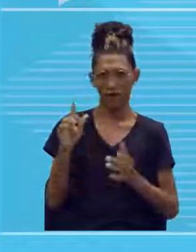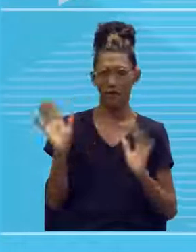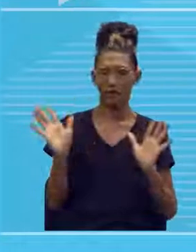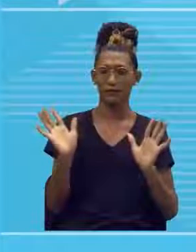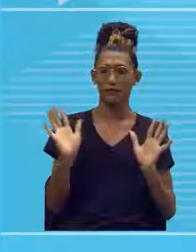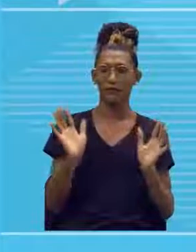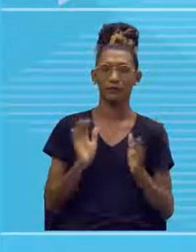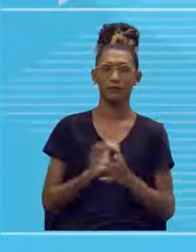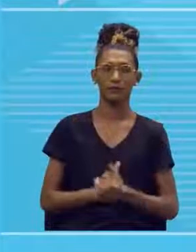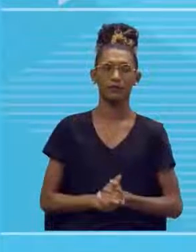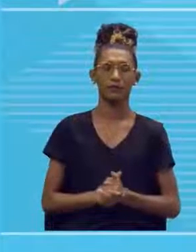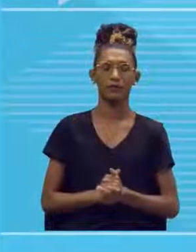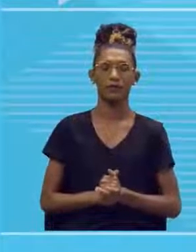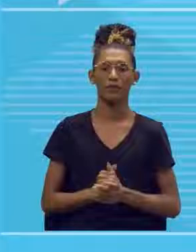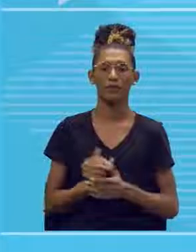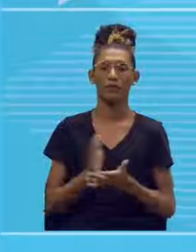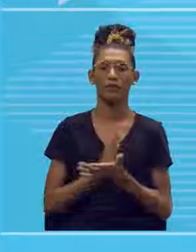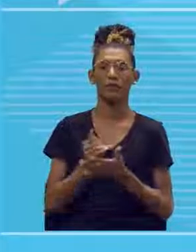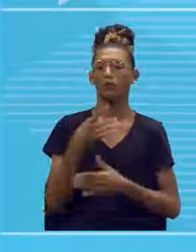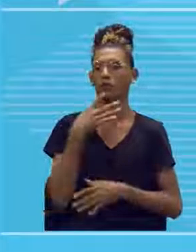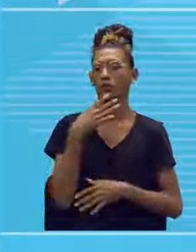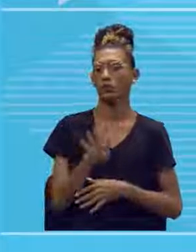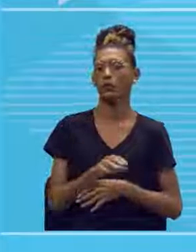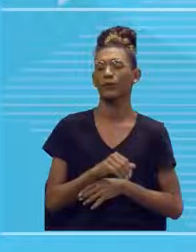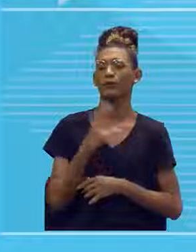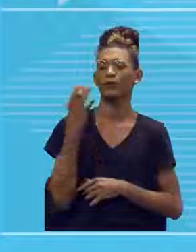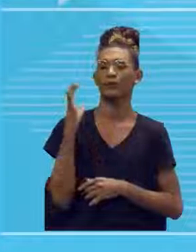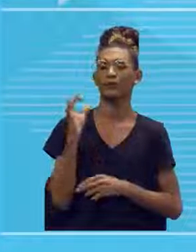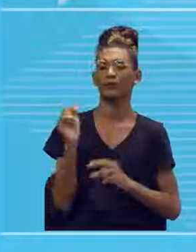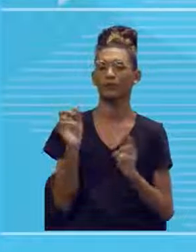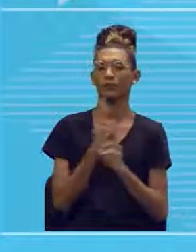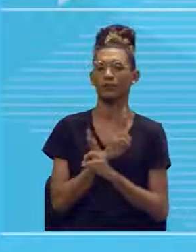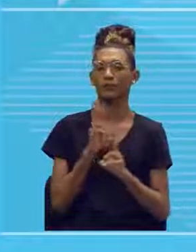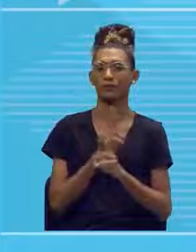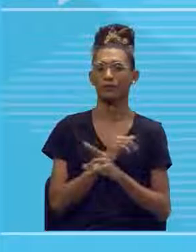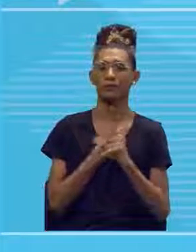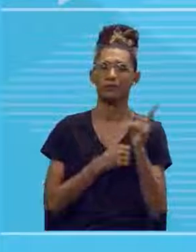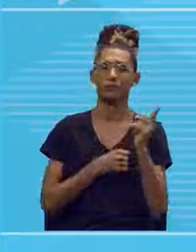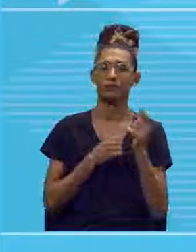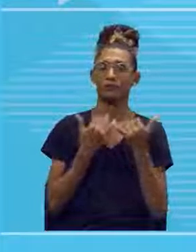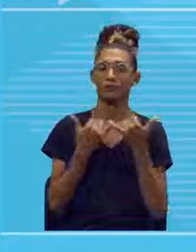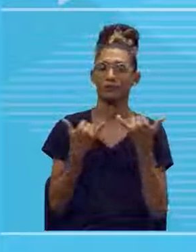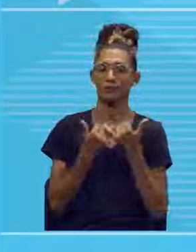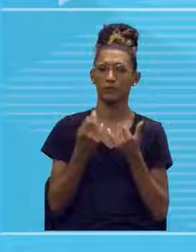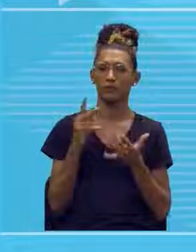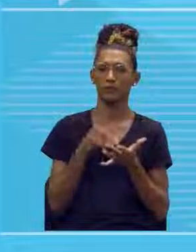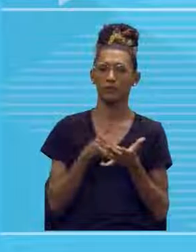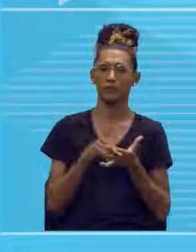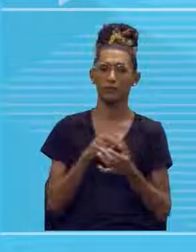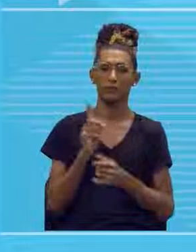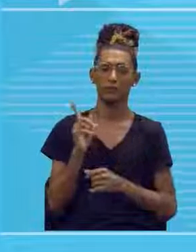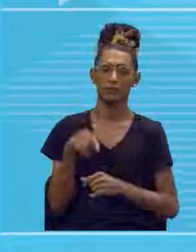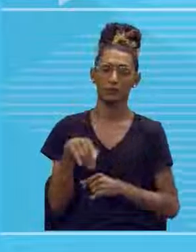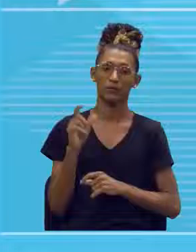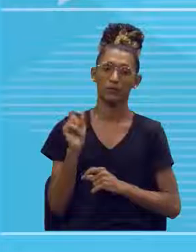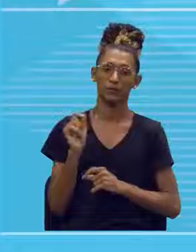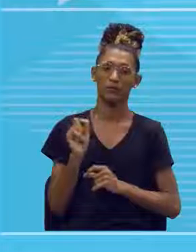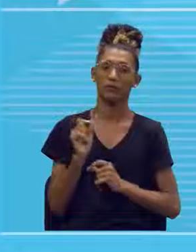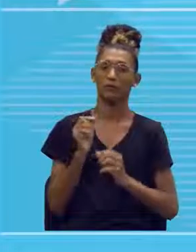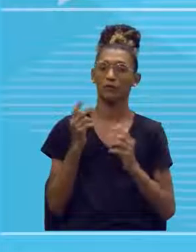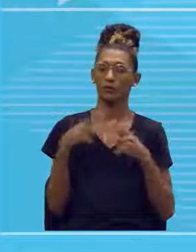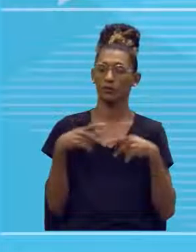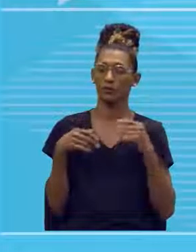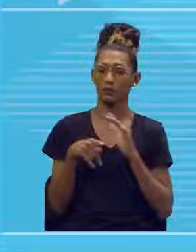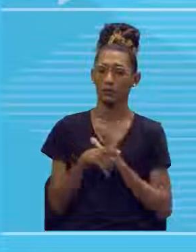aos que não conhecem a ciência das correlações essa aparecer a verdade é sim uma forma de identificar